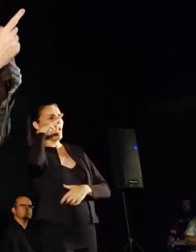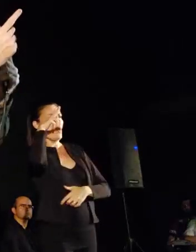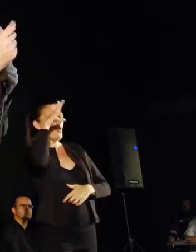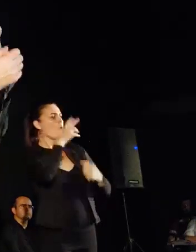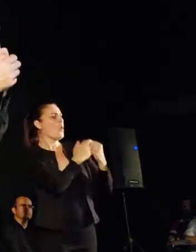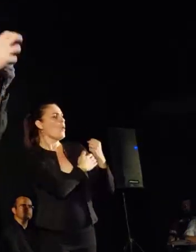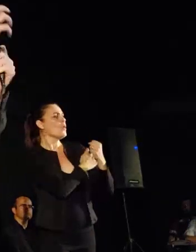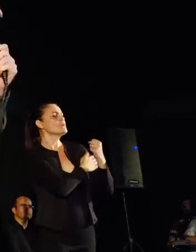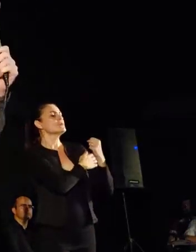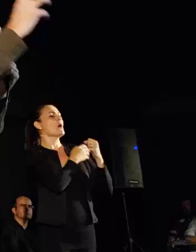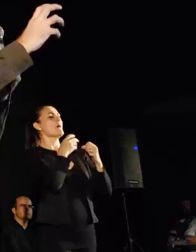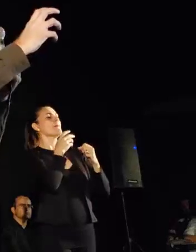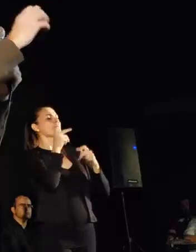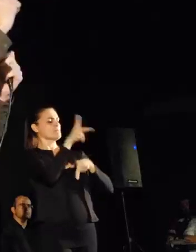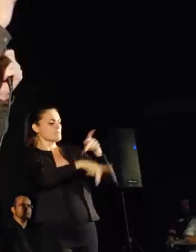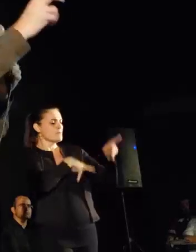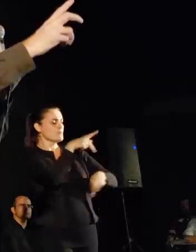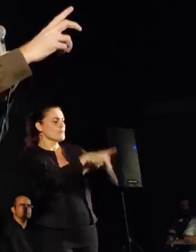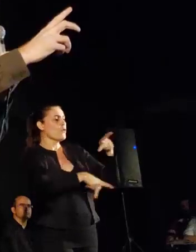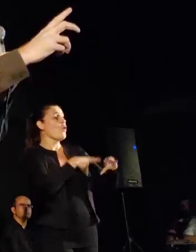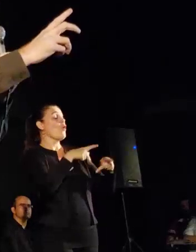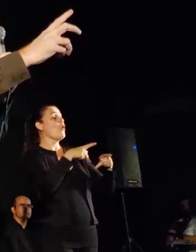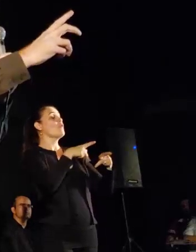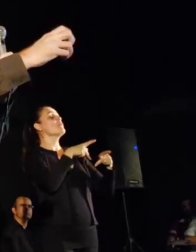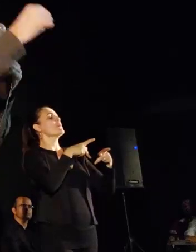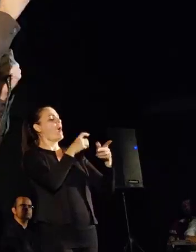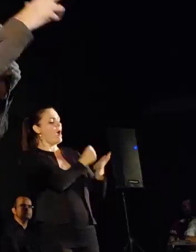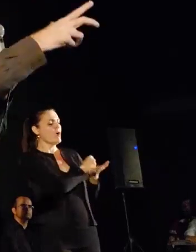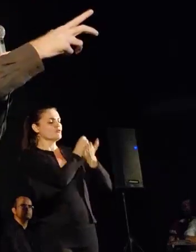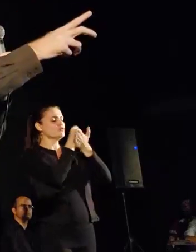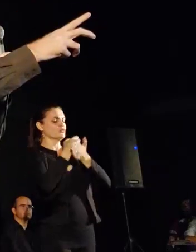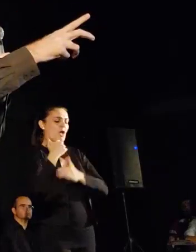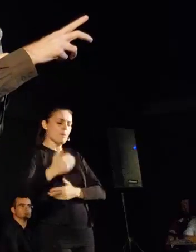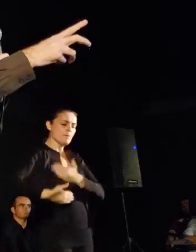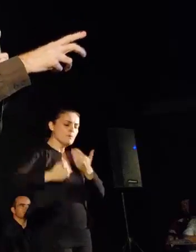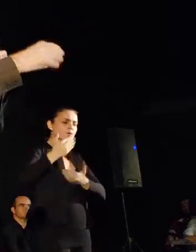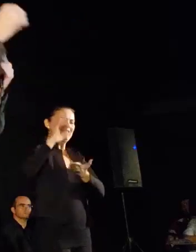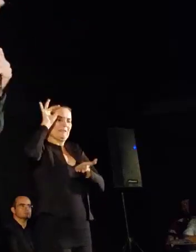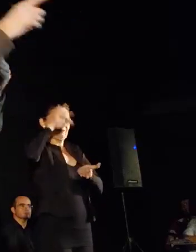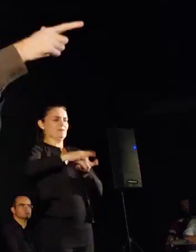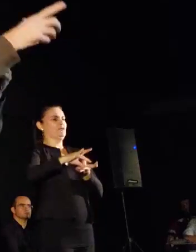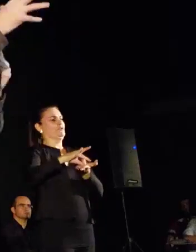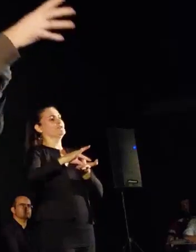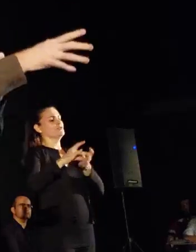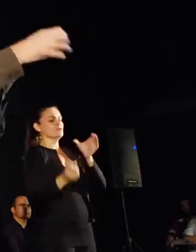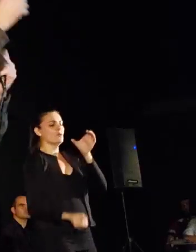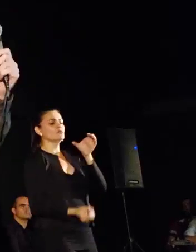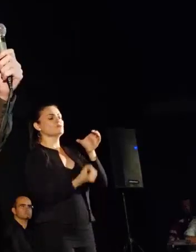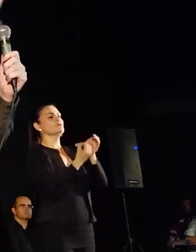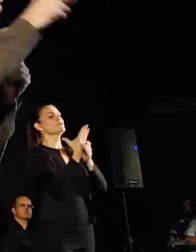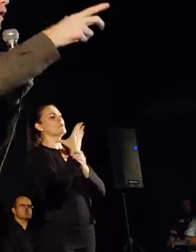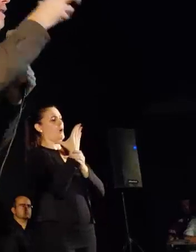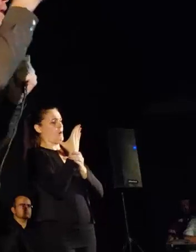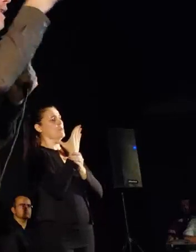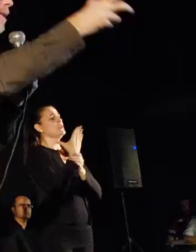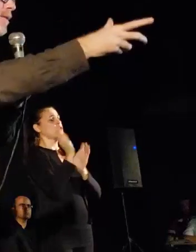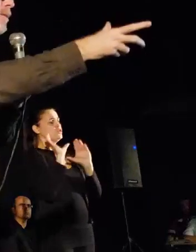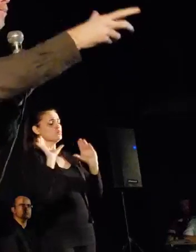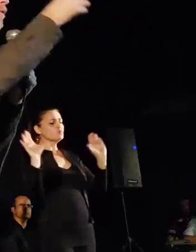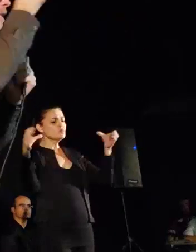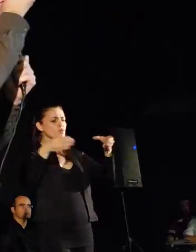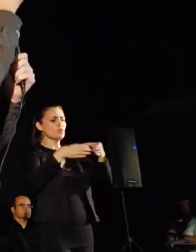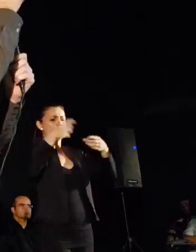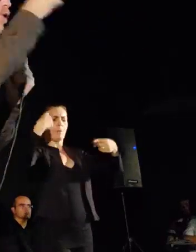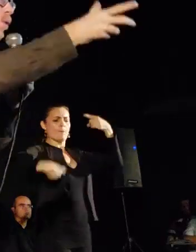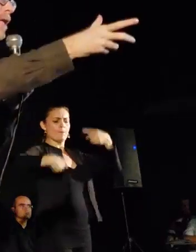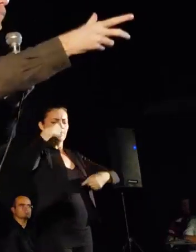popular para um processo efetivo de constituição de um corpo político que tenha força